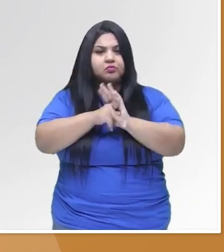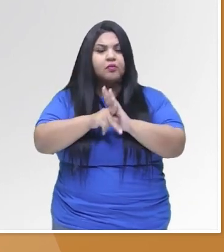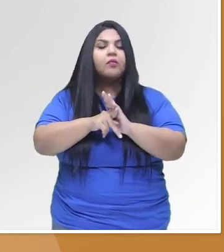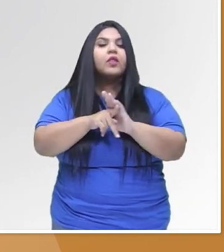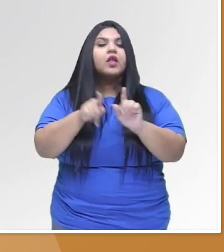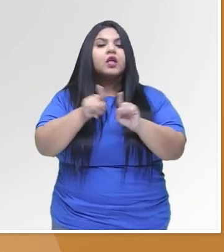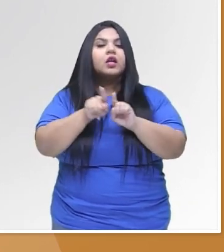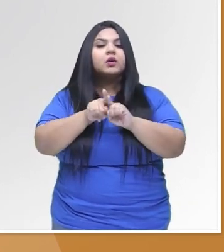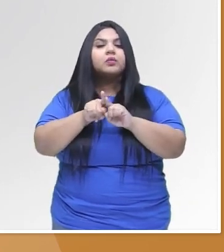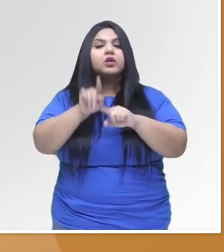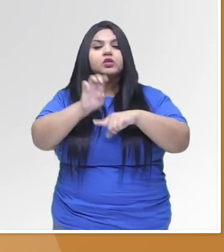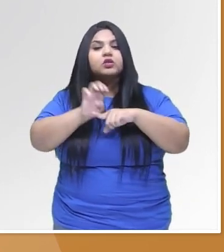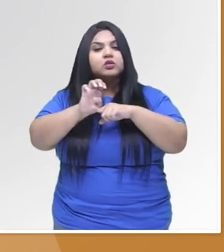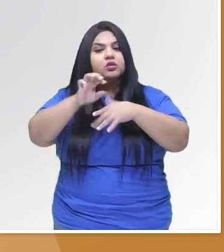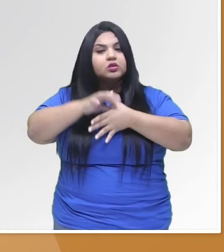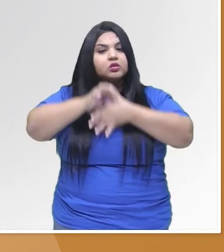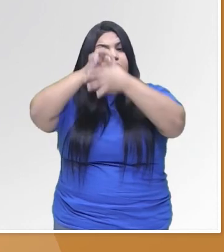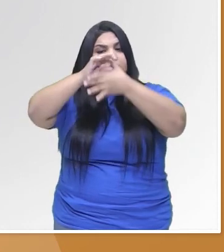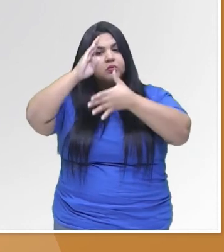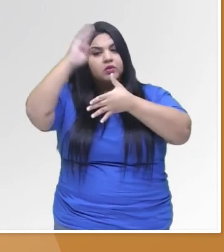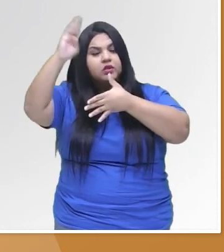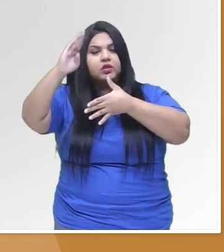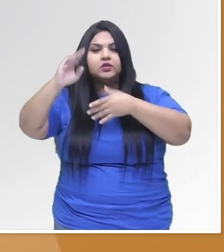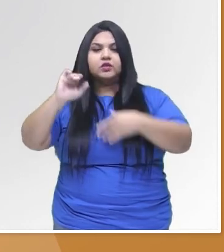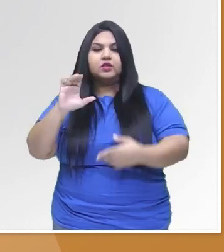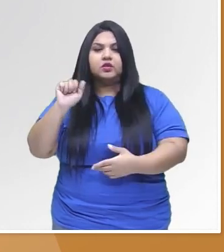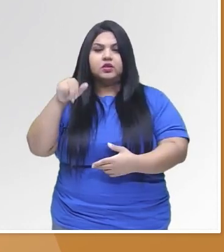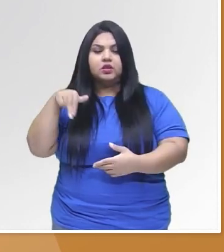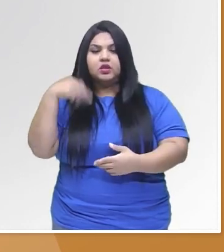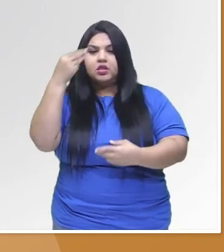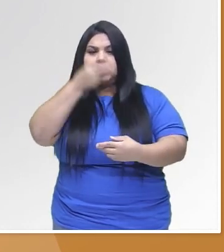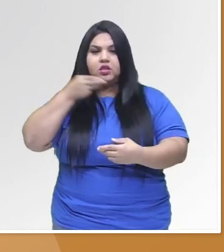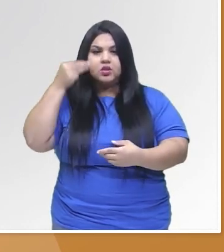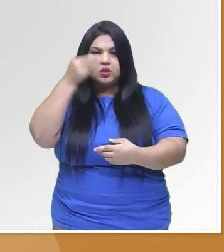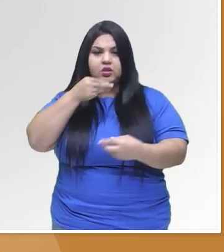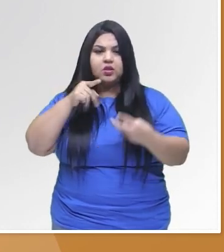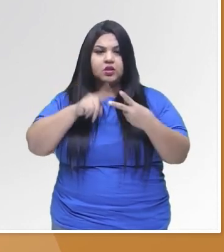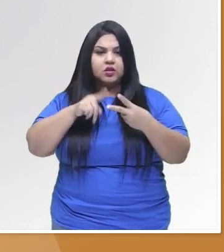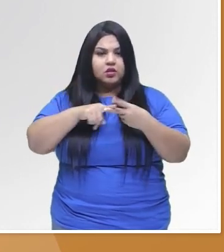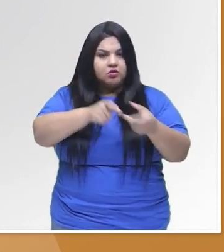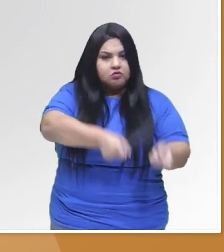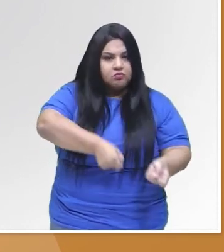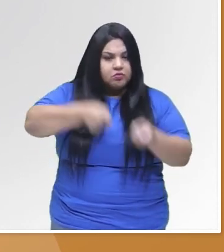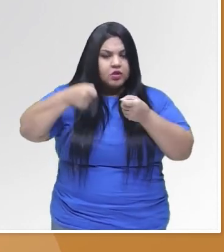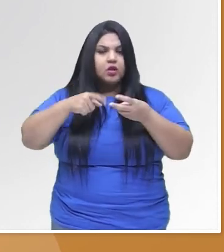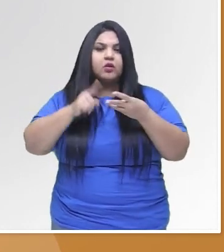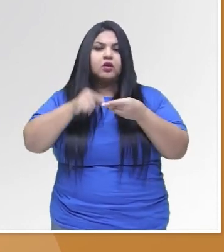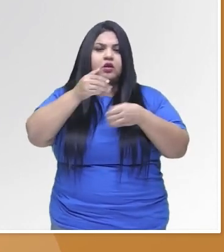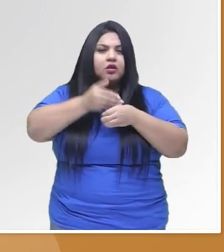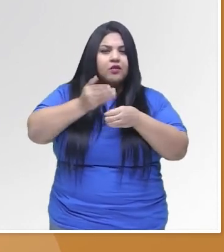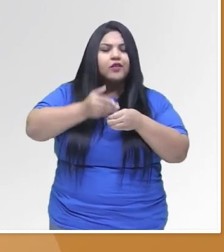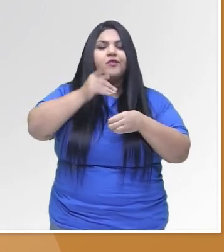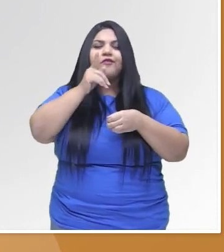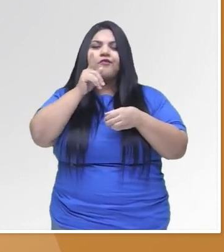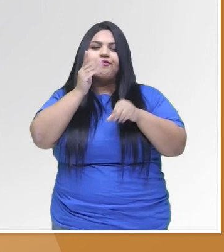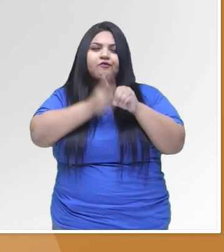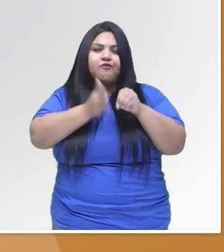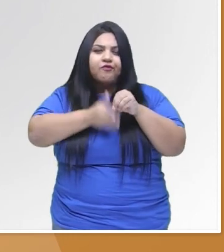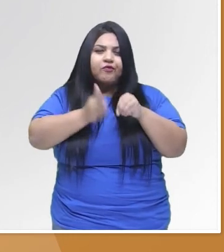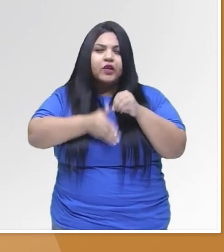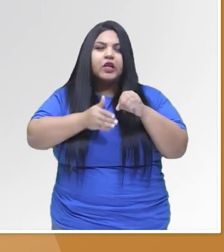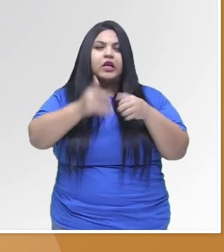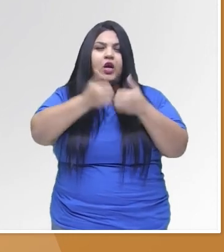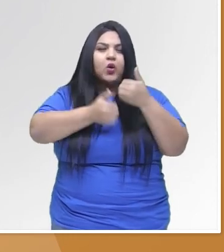estado se destaca principalmente na produção da cana-de-açúcar, mandioca, tomate, feijão, milho, batata, laranja